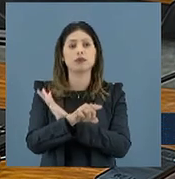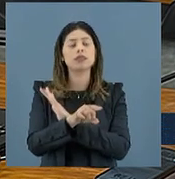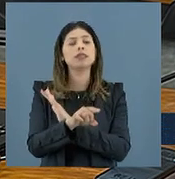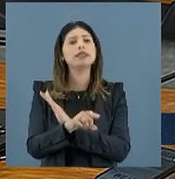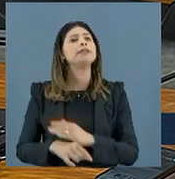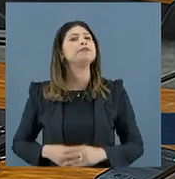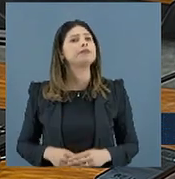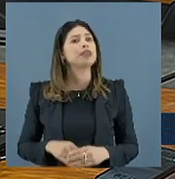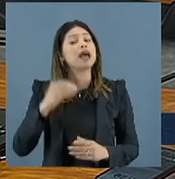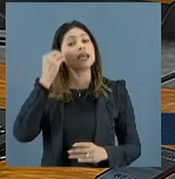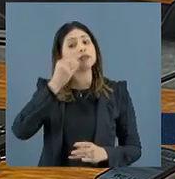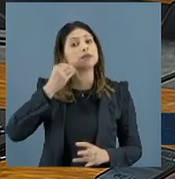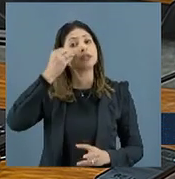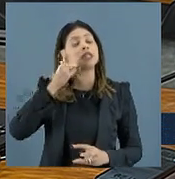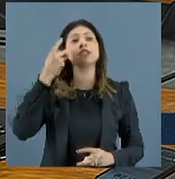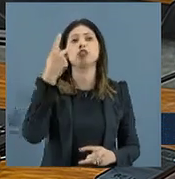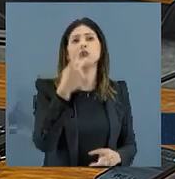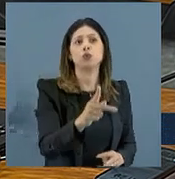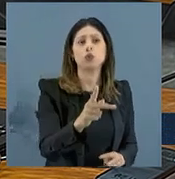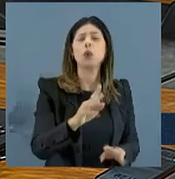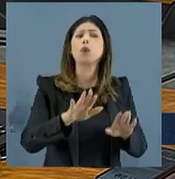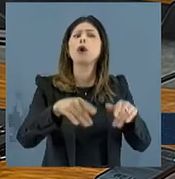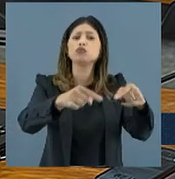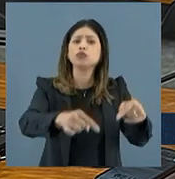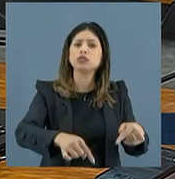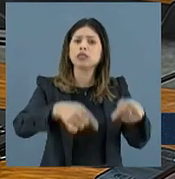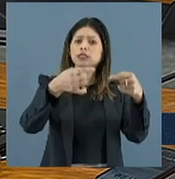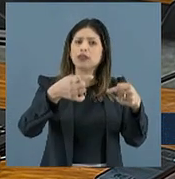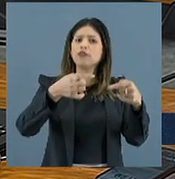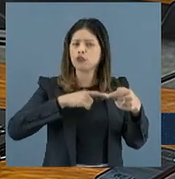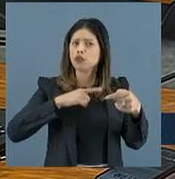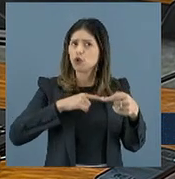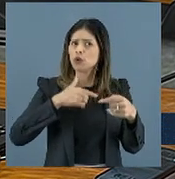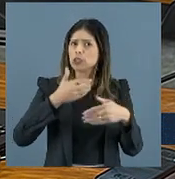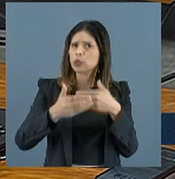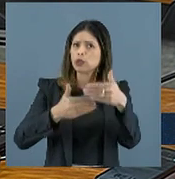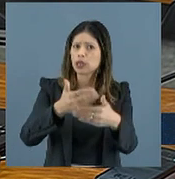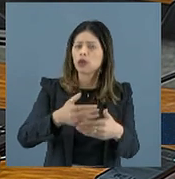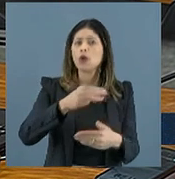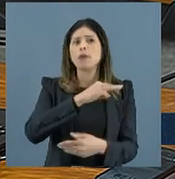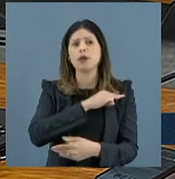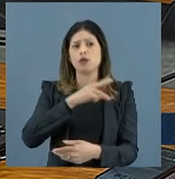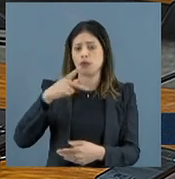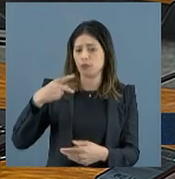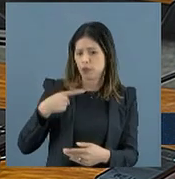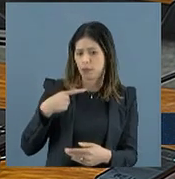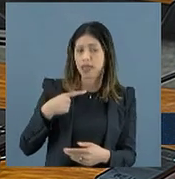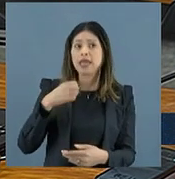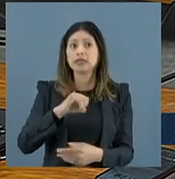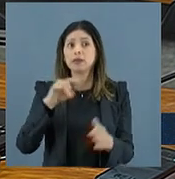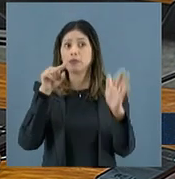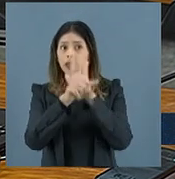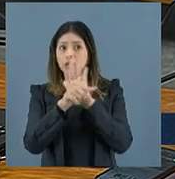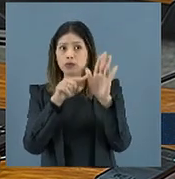experiência, quais são os principais desafios enfrentados pelo Ministério Público ao argumentar sobre a